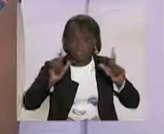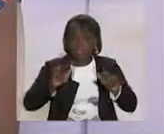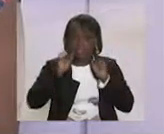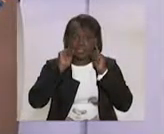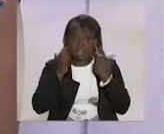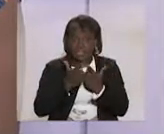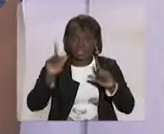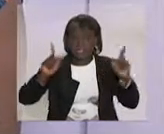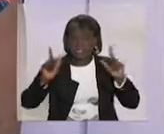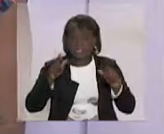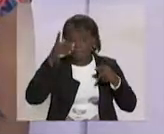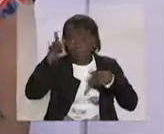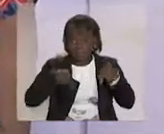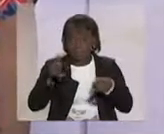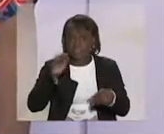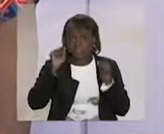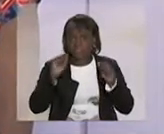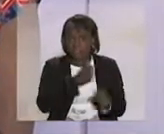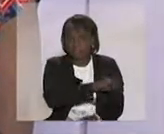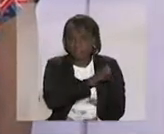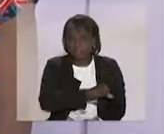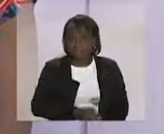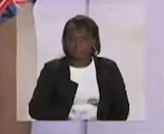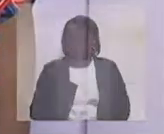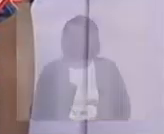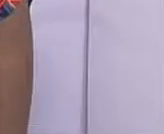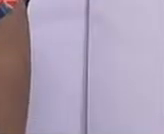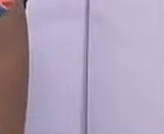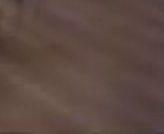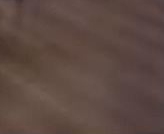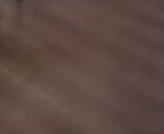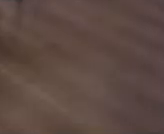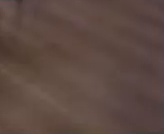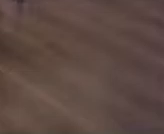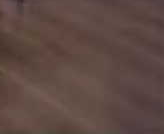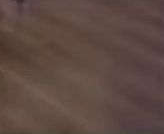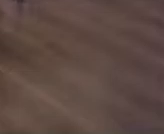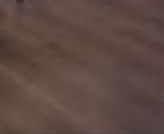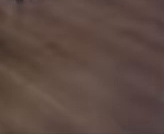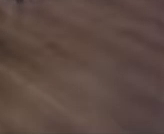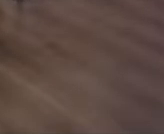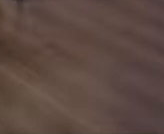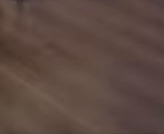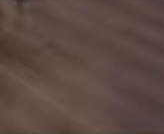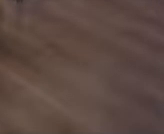www.alerj.rj.gov.br. TV Alerj, o canal do povo fluminense.